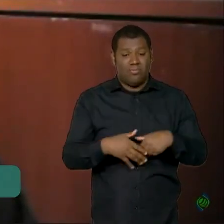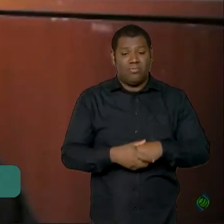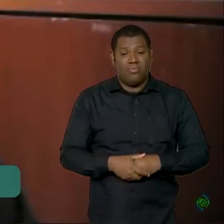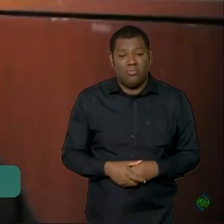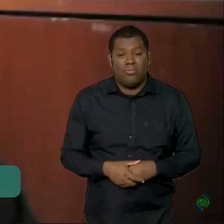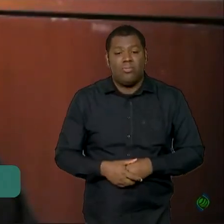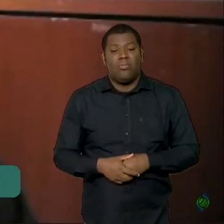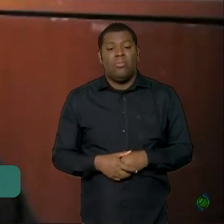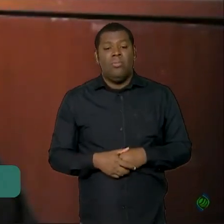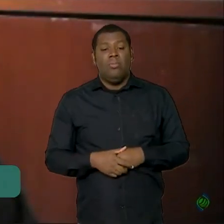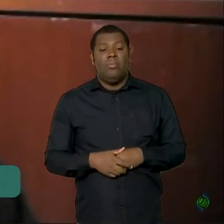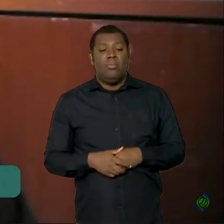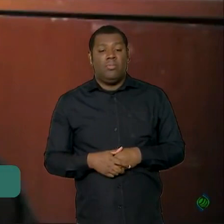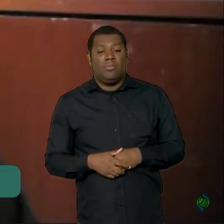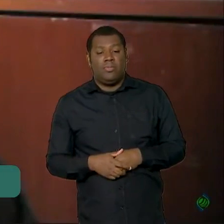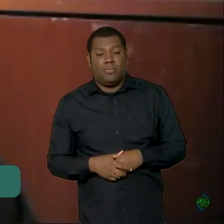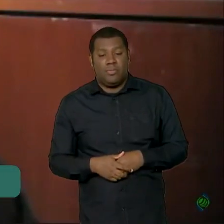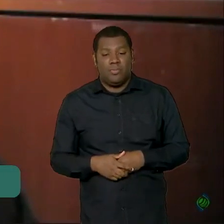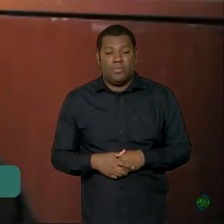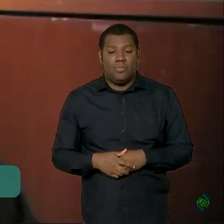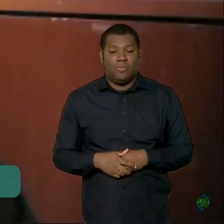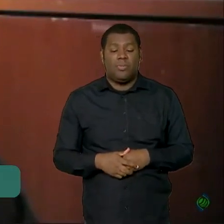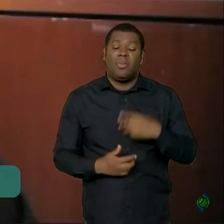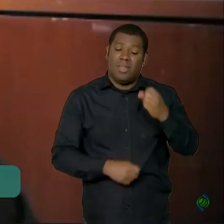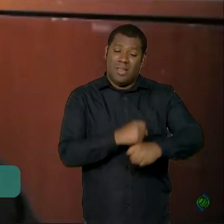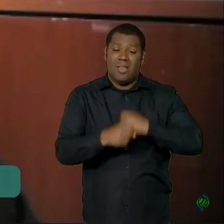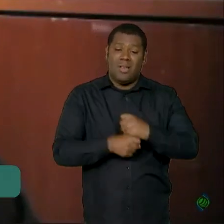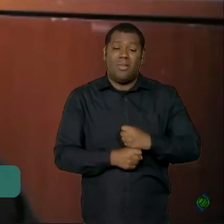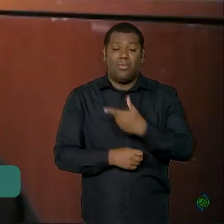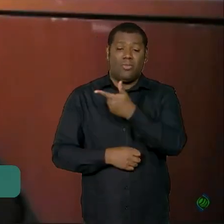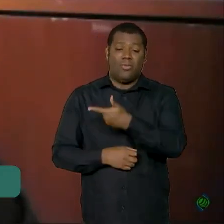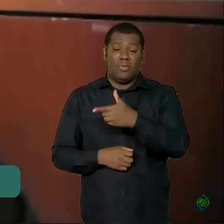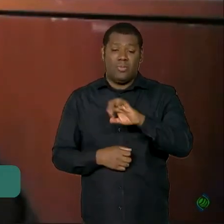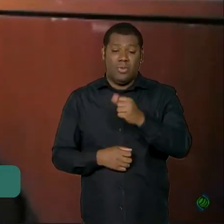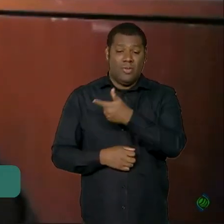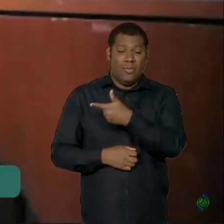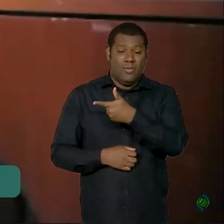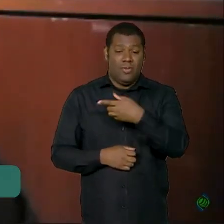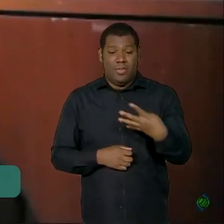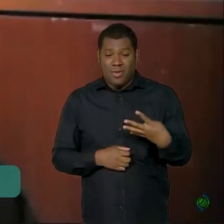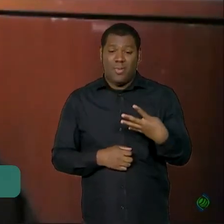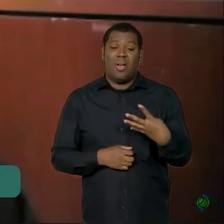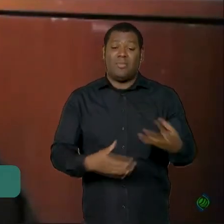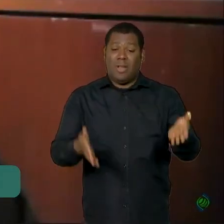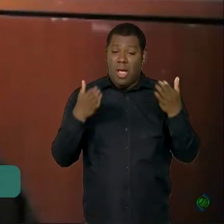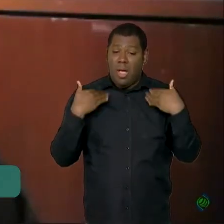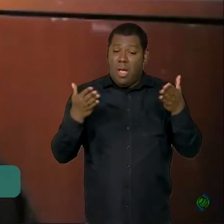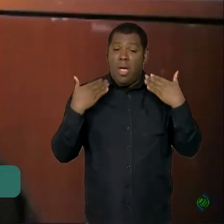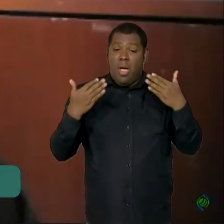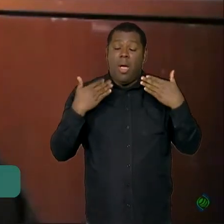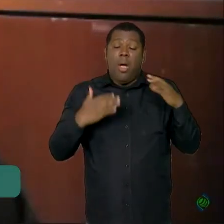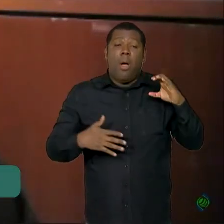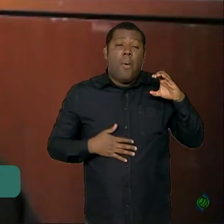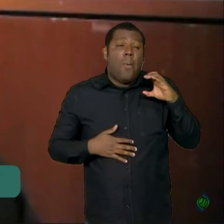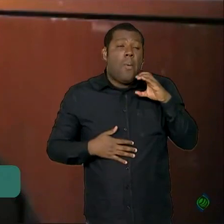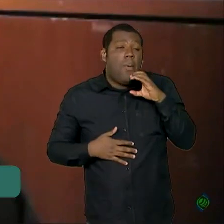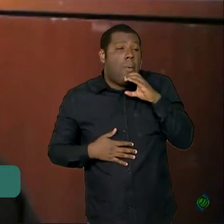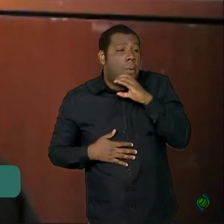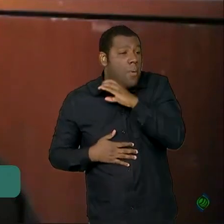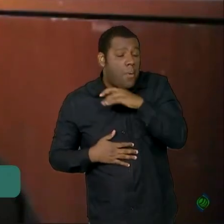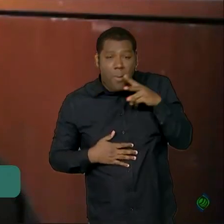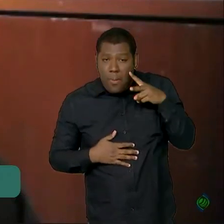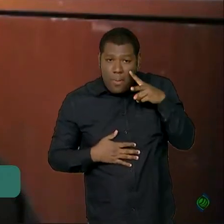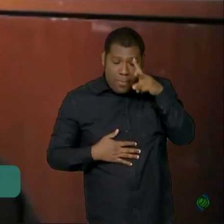das condições climáticas, e esse ano não tivemos um clima tão favorável como quando tivemos em